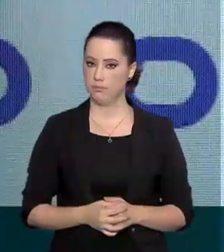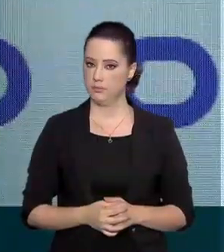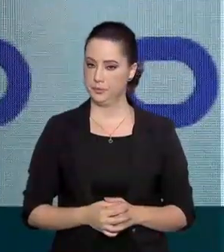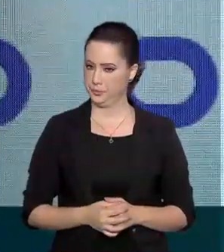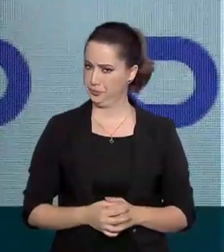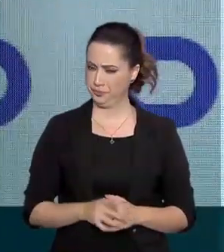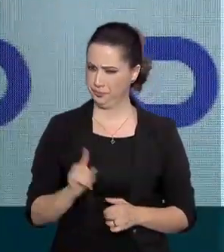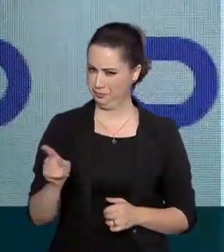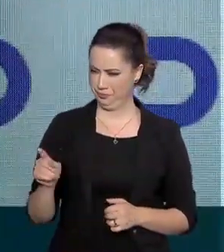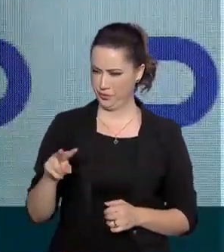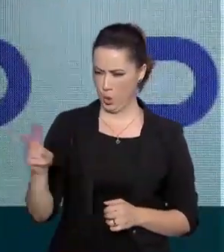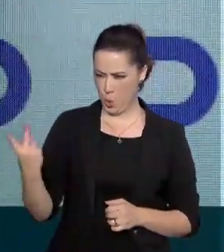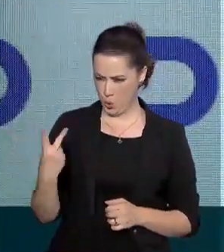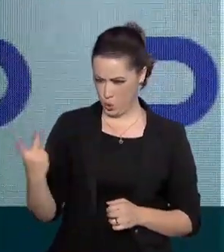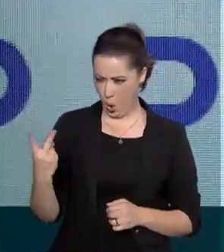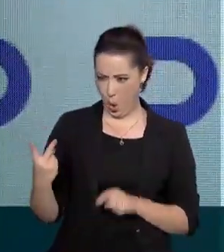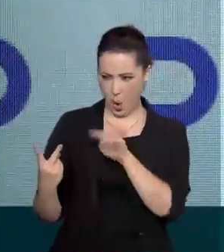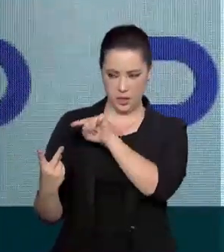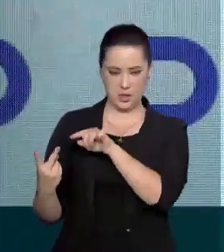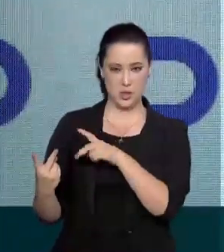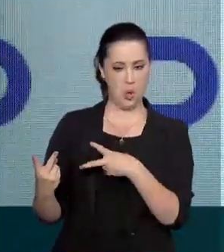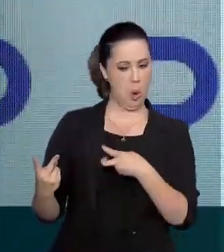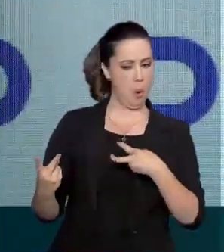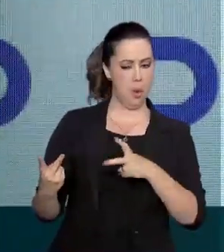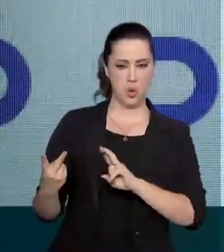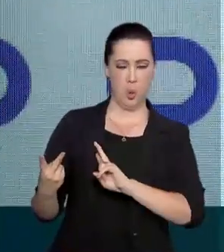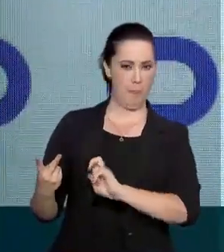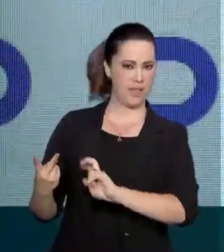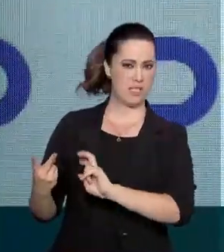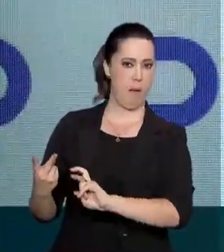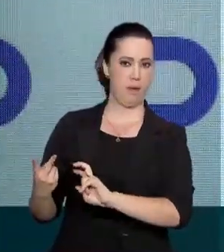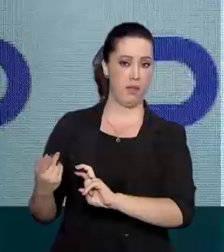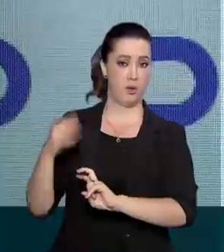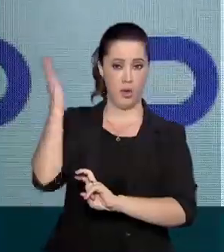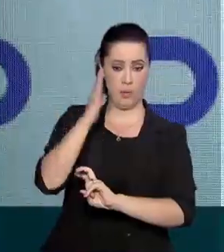Eles não se deram conta ainda que o Brasil está sob nova direção.